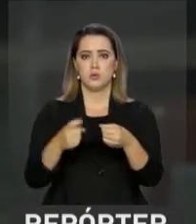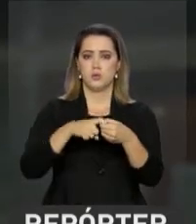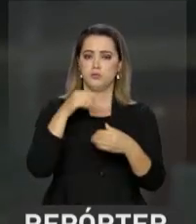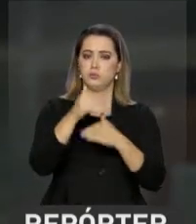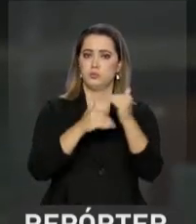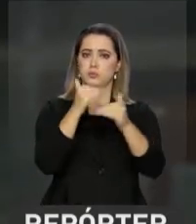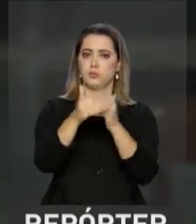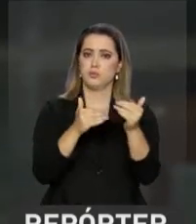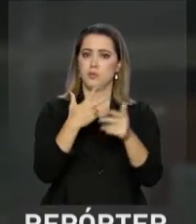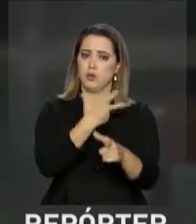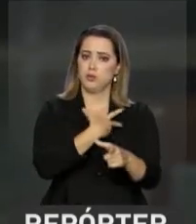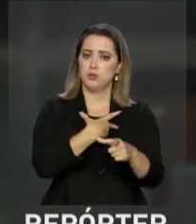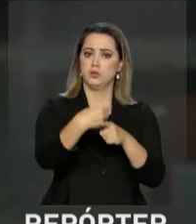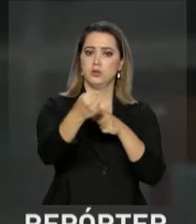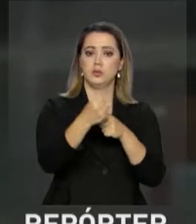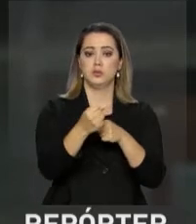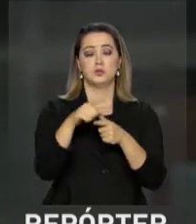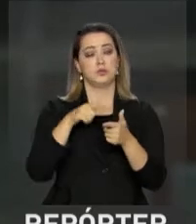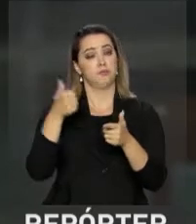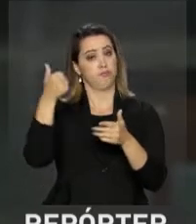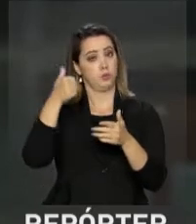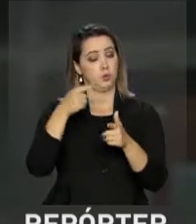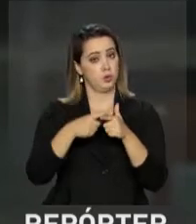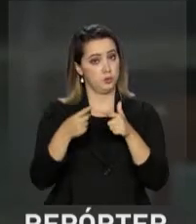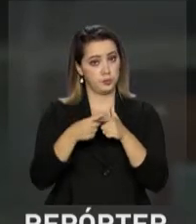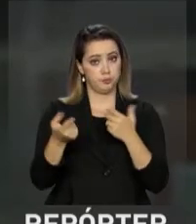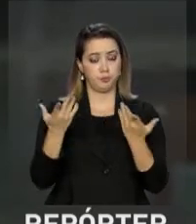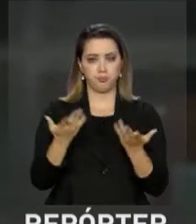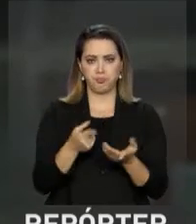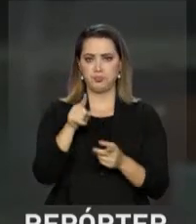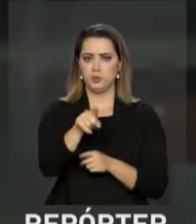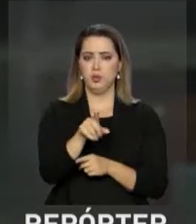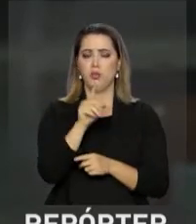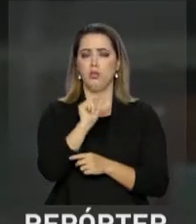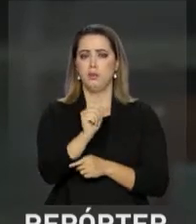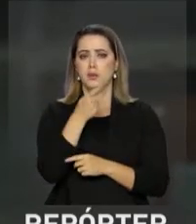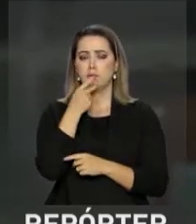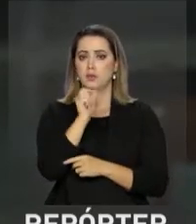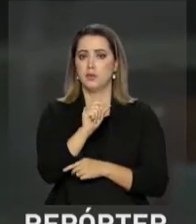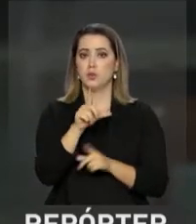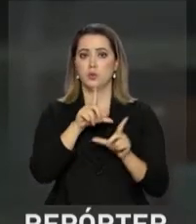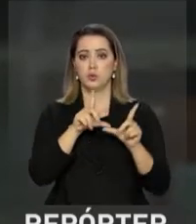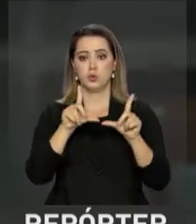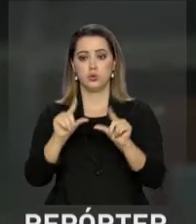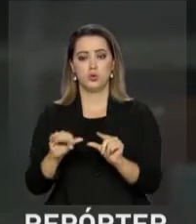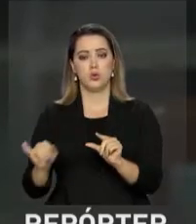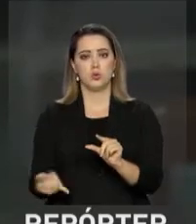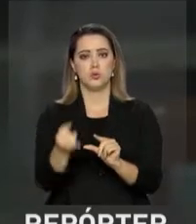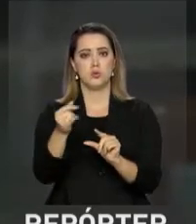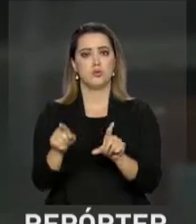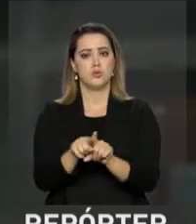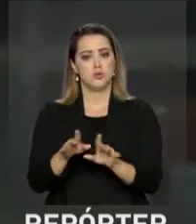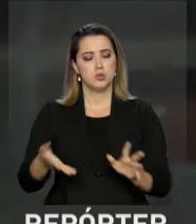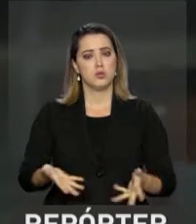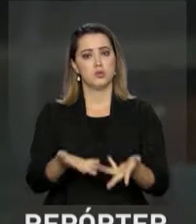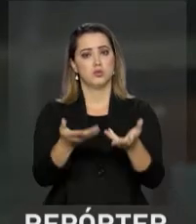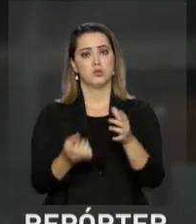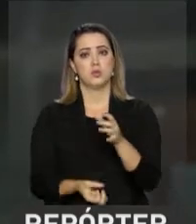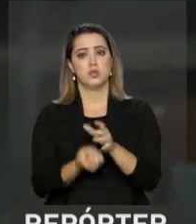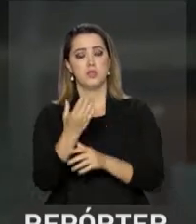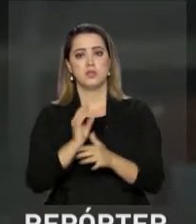ea superação da recessão ainda segundo o porta-voz juros mais baixas estimulam investimentos privados no país